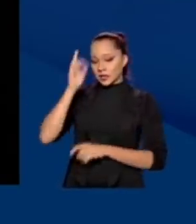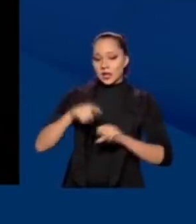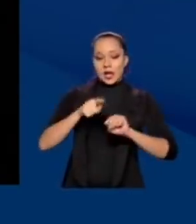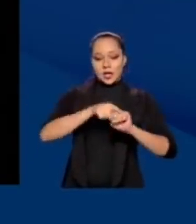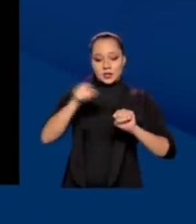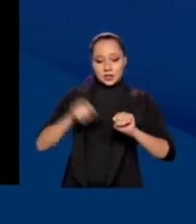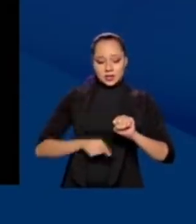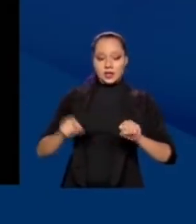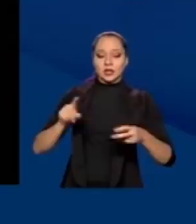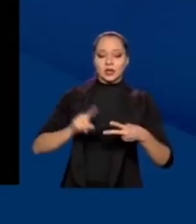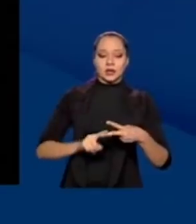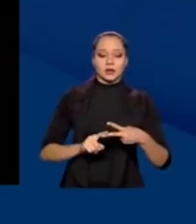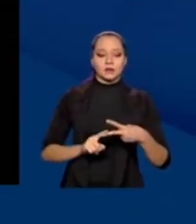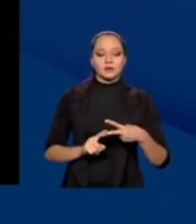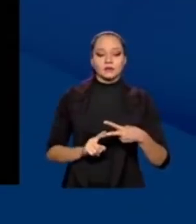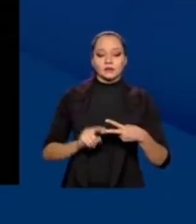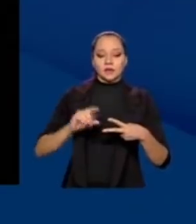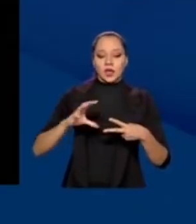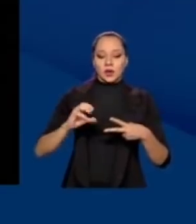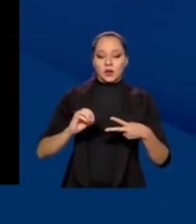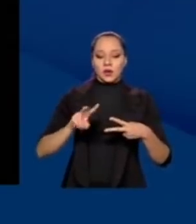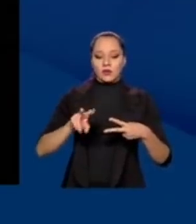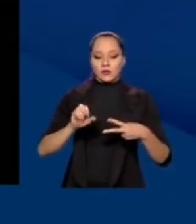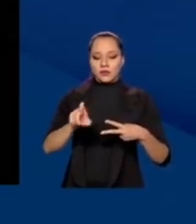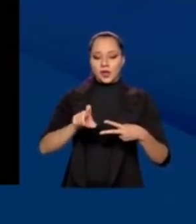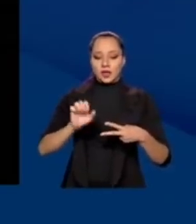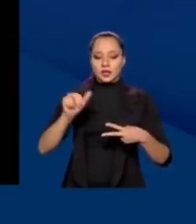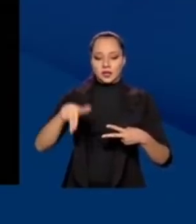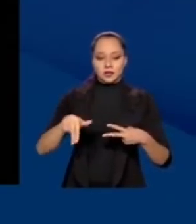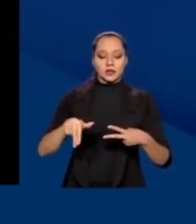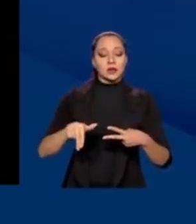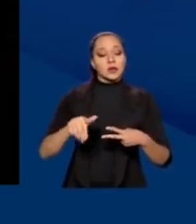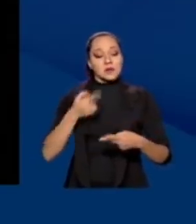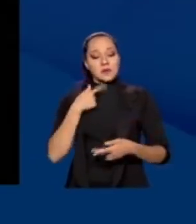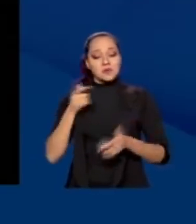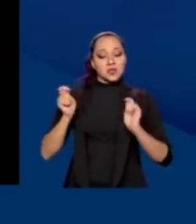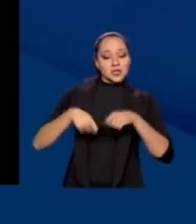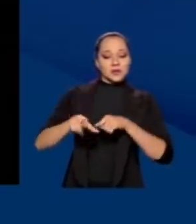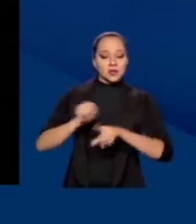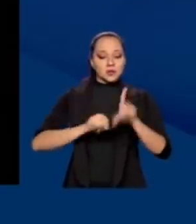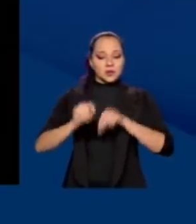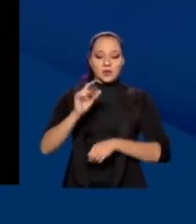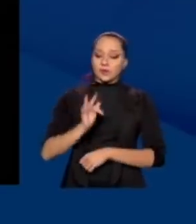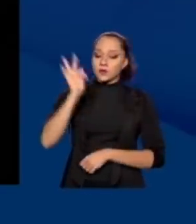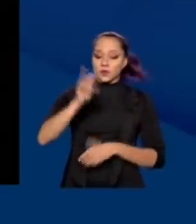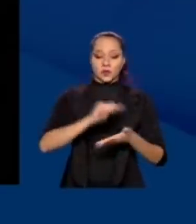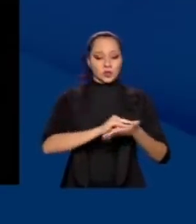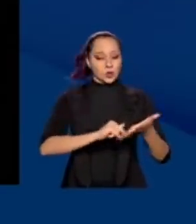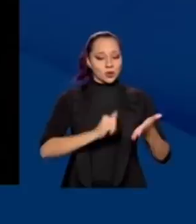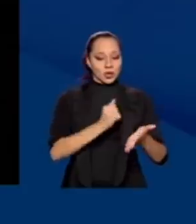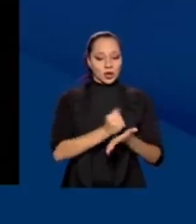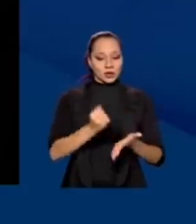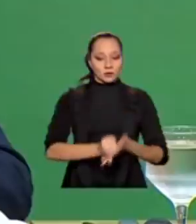AstraZeneca Oxford e Covaxin, com vistas a possíveis opções futuras de contratação.